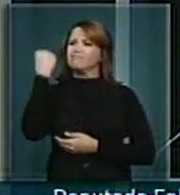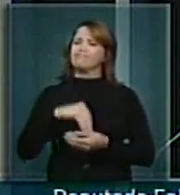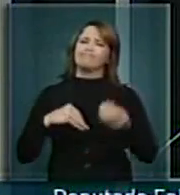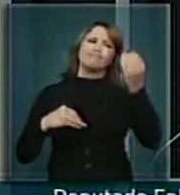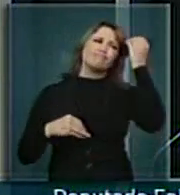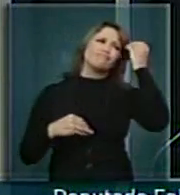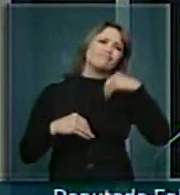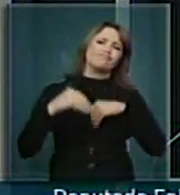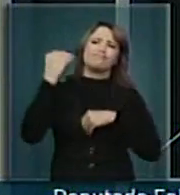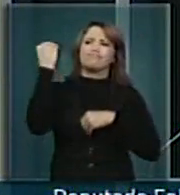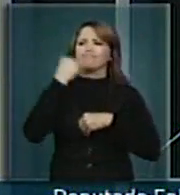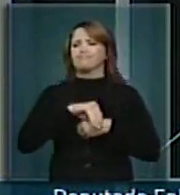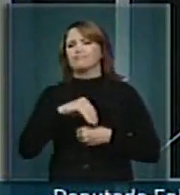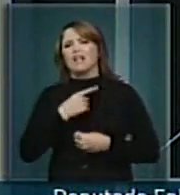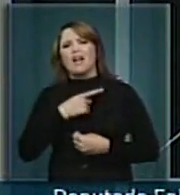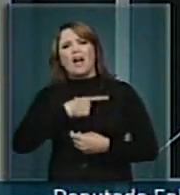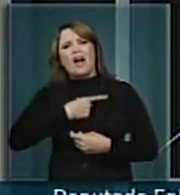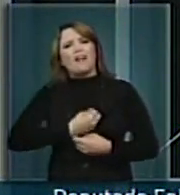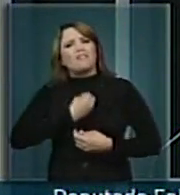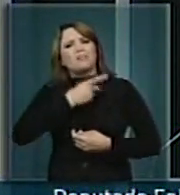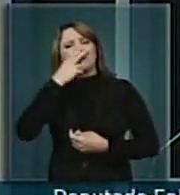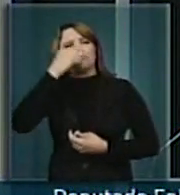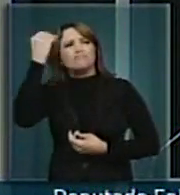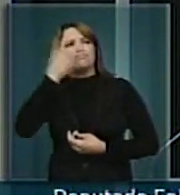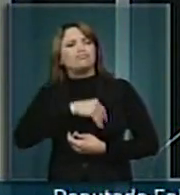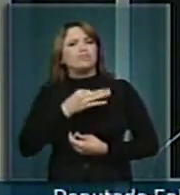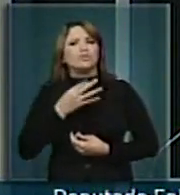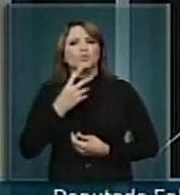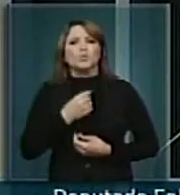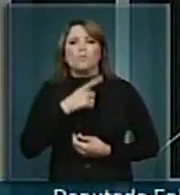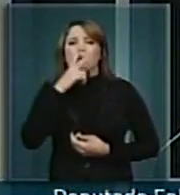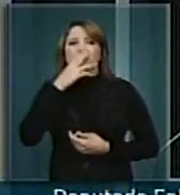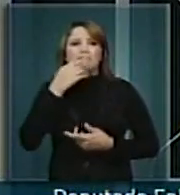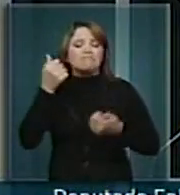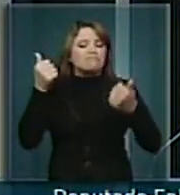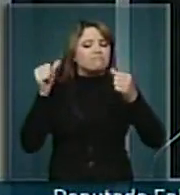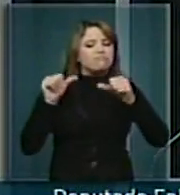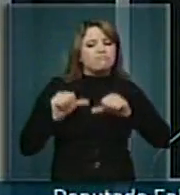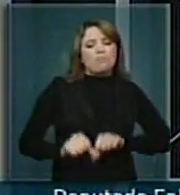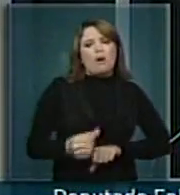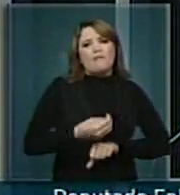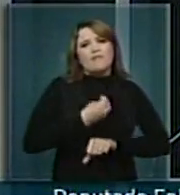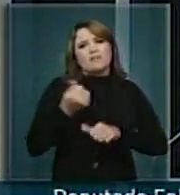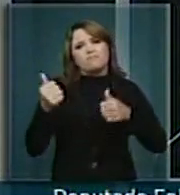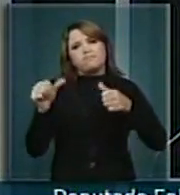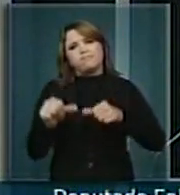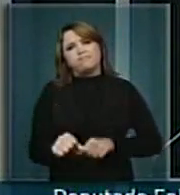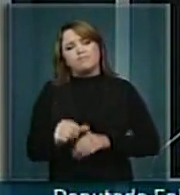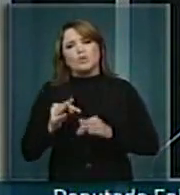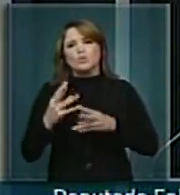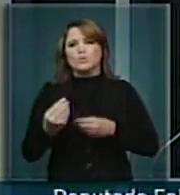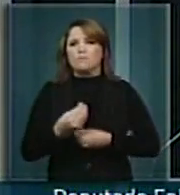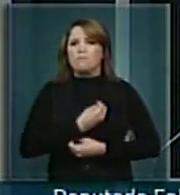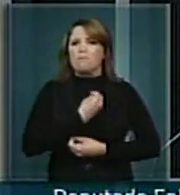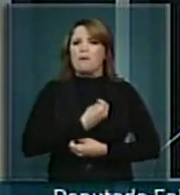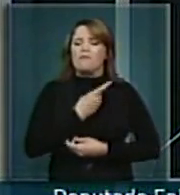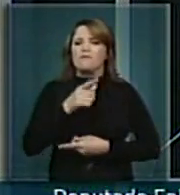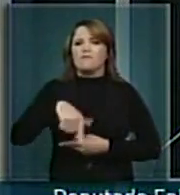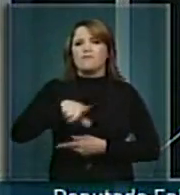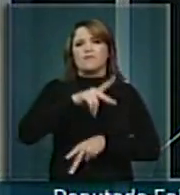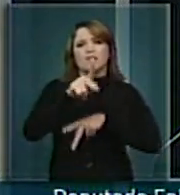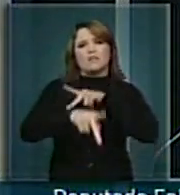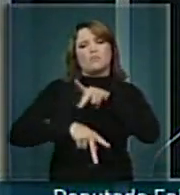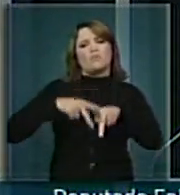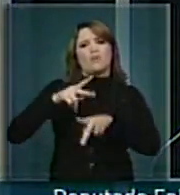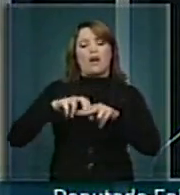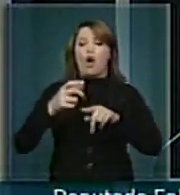os conflitos étnicos e culturais que destroem os valores e referências de sua cosmogonia.